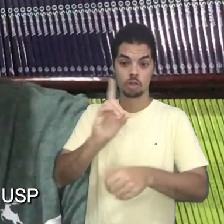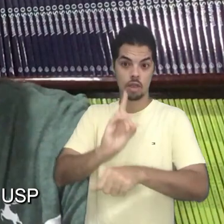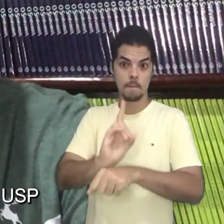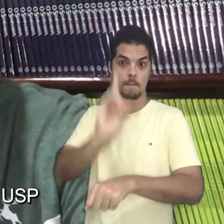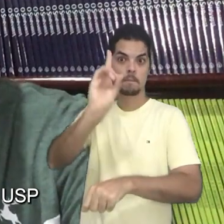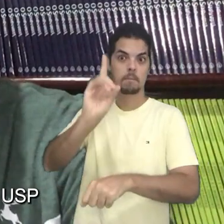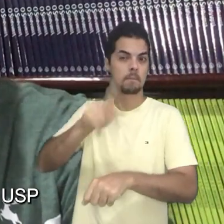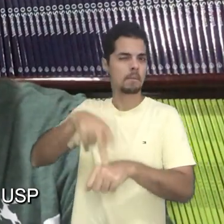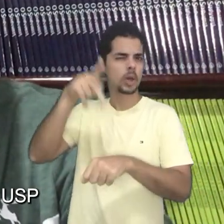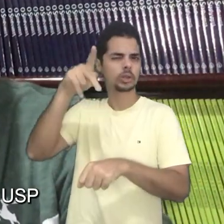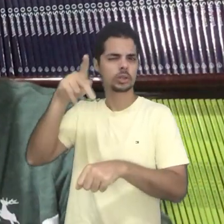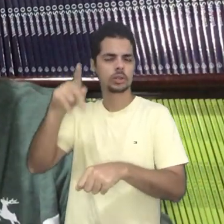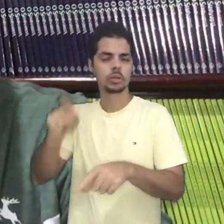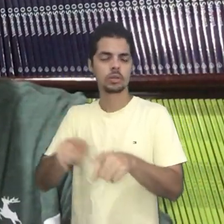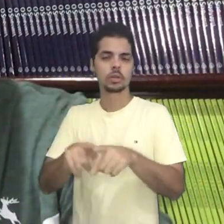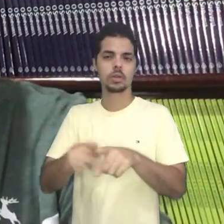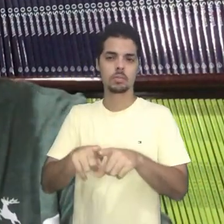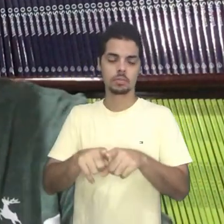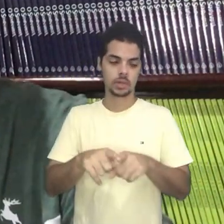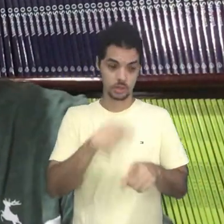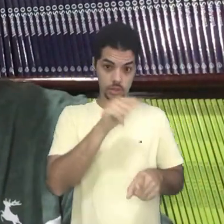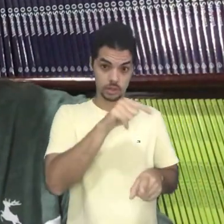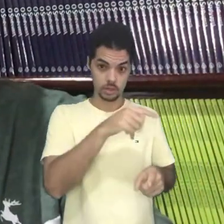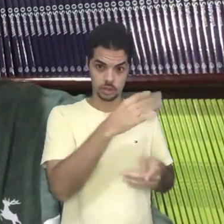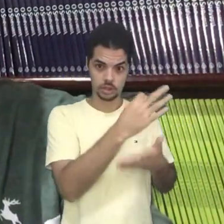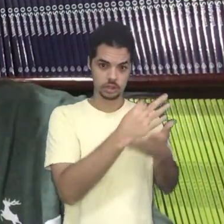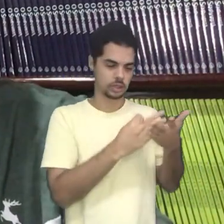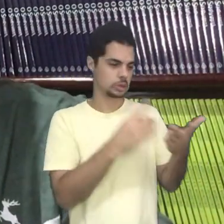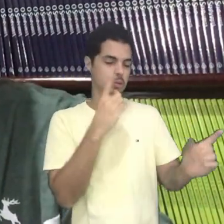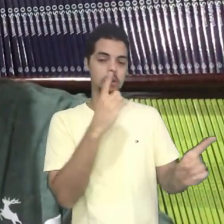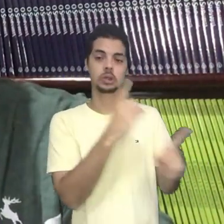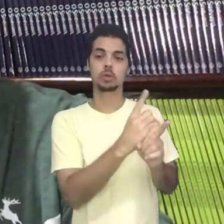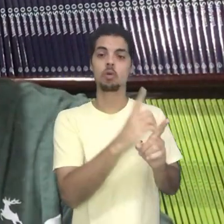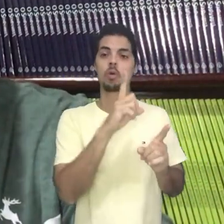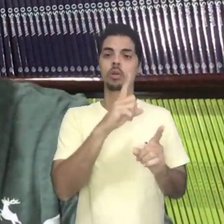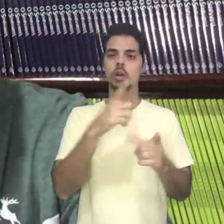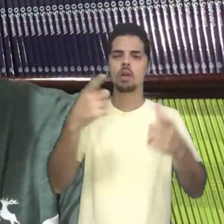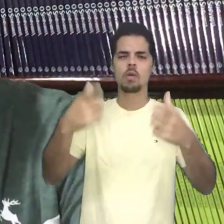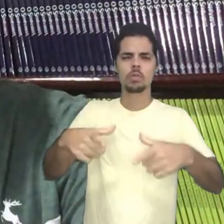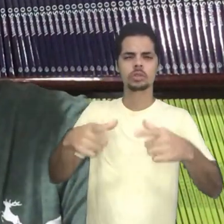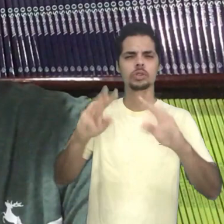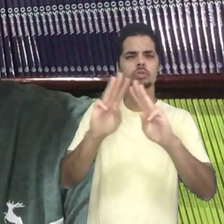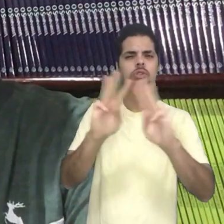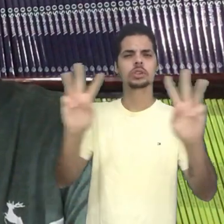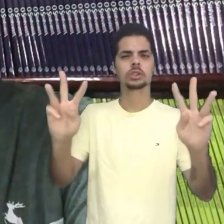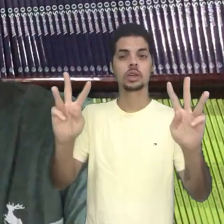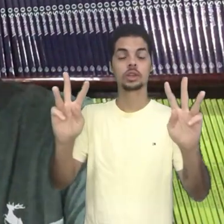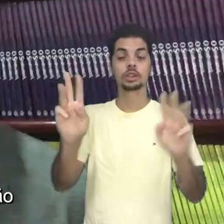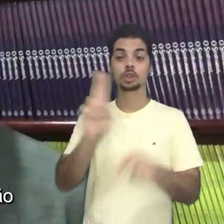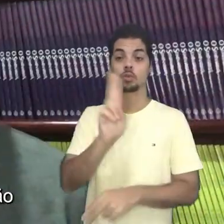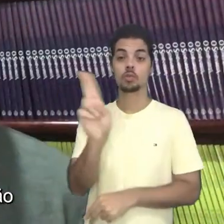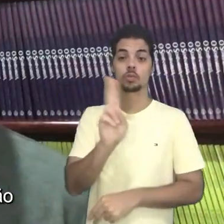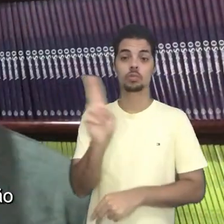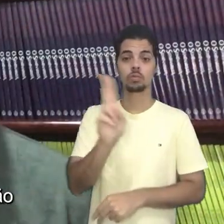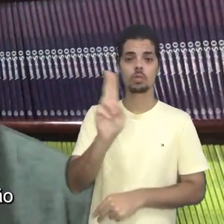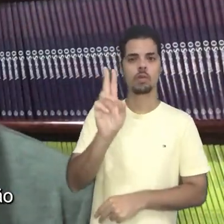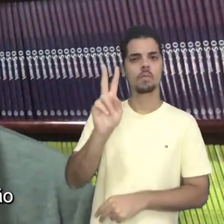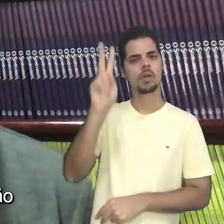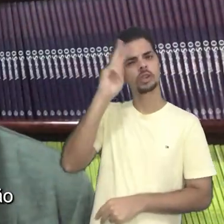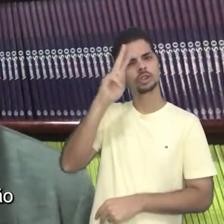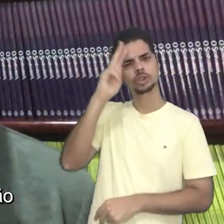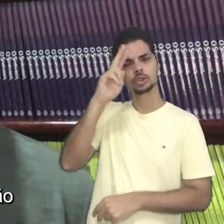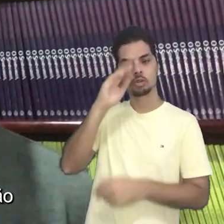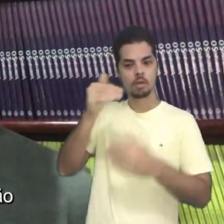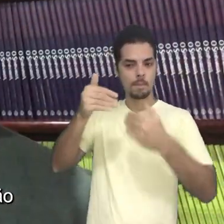da Universidade USP e o seu texto se encontra no site chamado História Aberta. De acordo com o